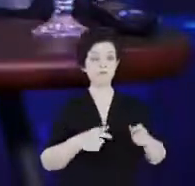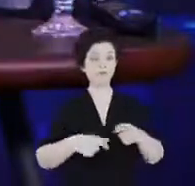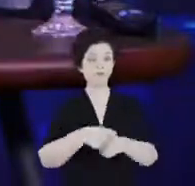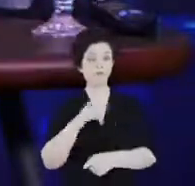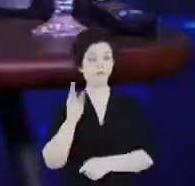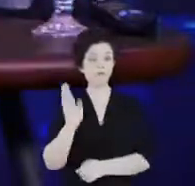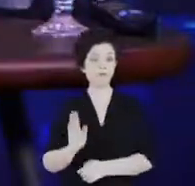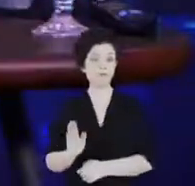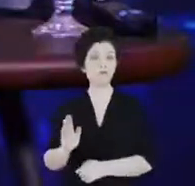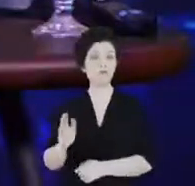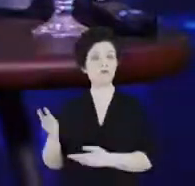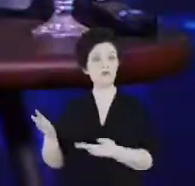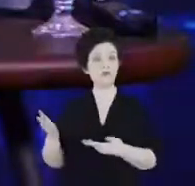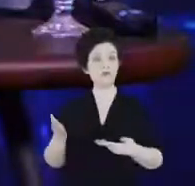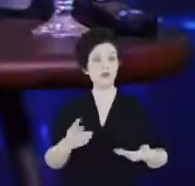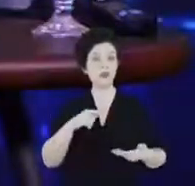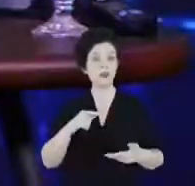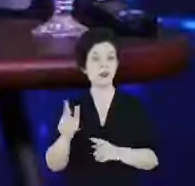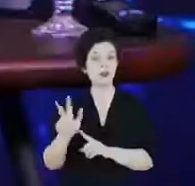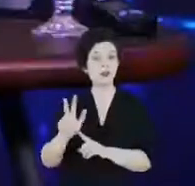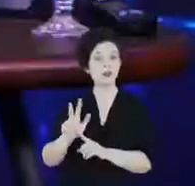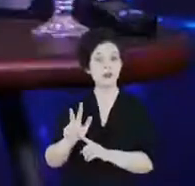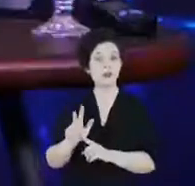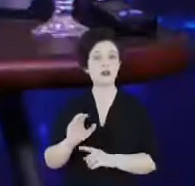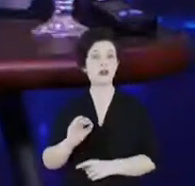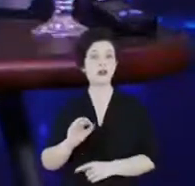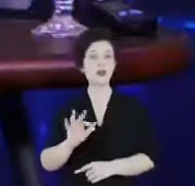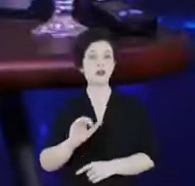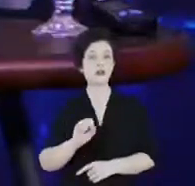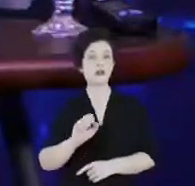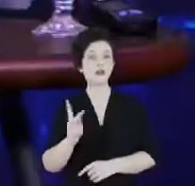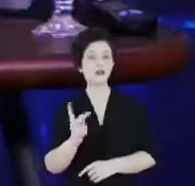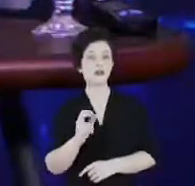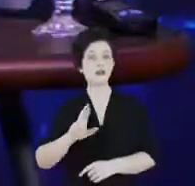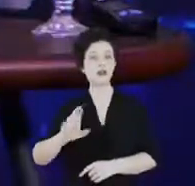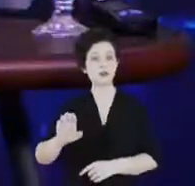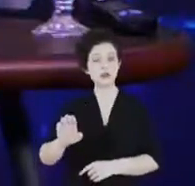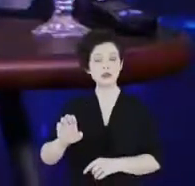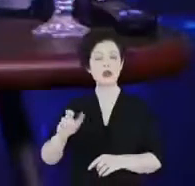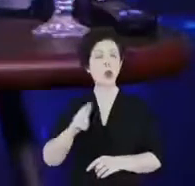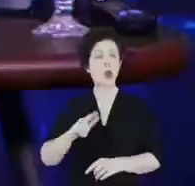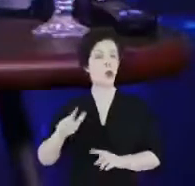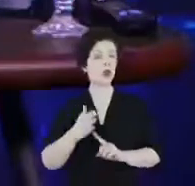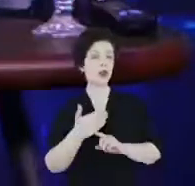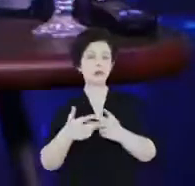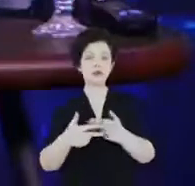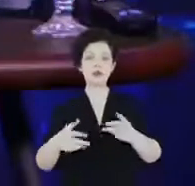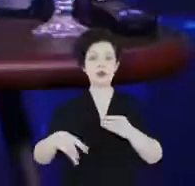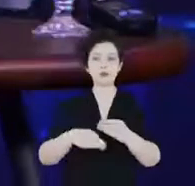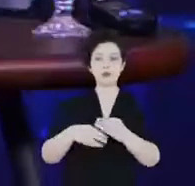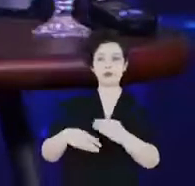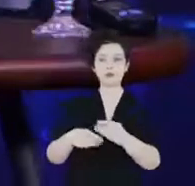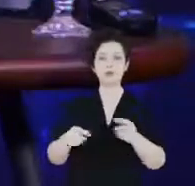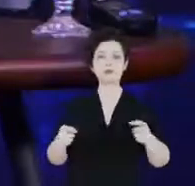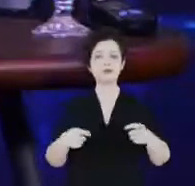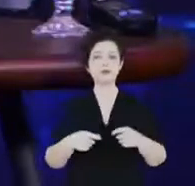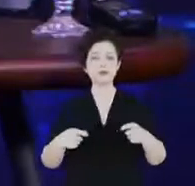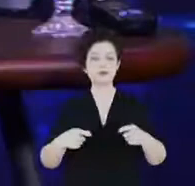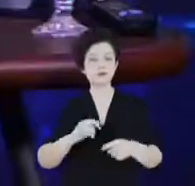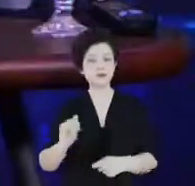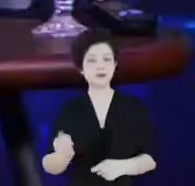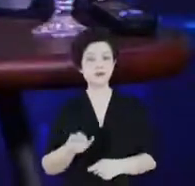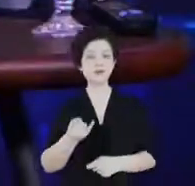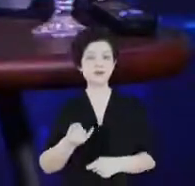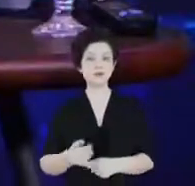para receber eólicas offshore e outras tecnologias que sejam possíveis ser aproveitadas.